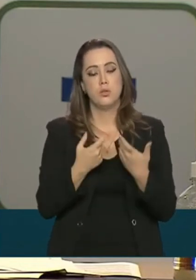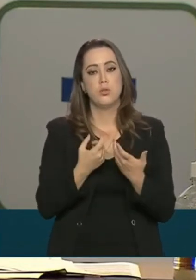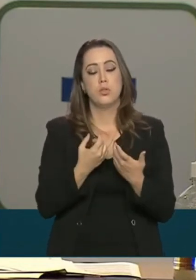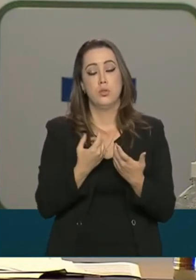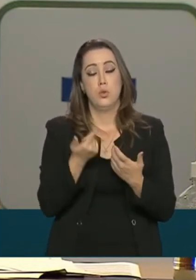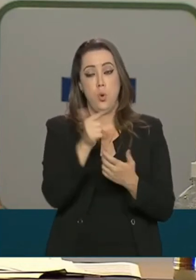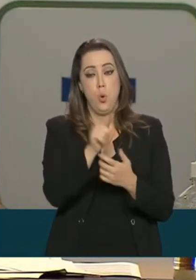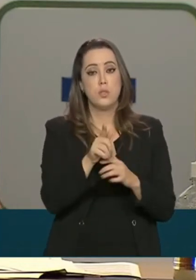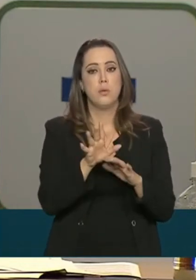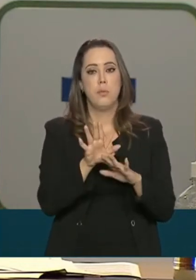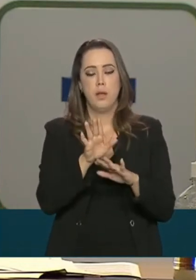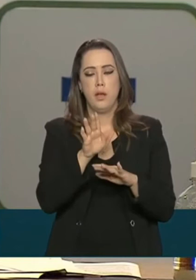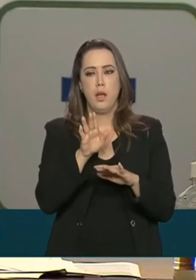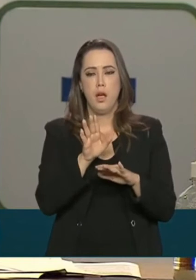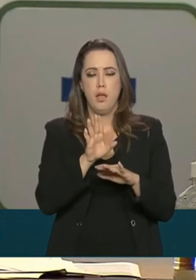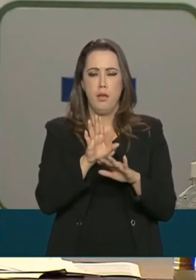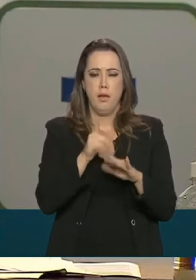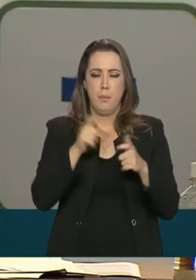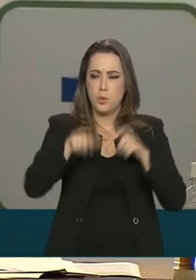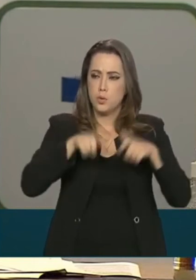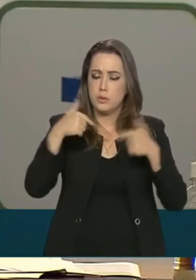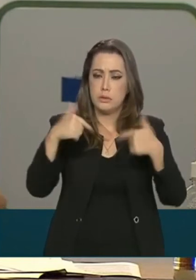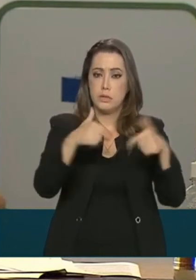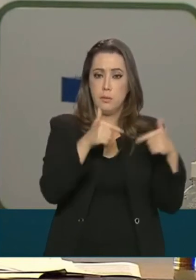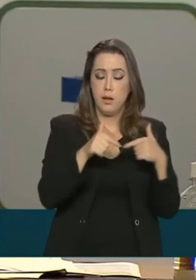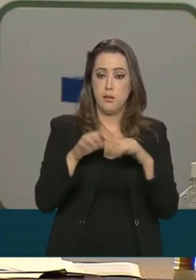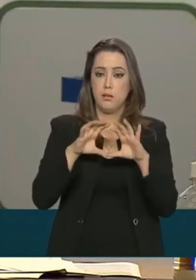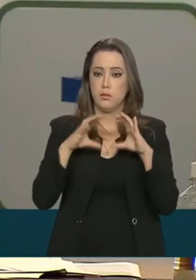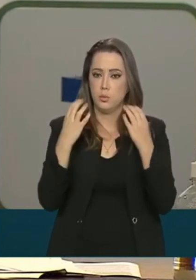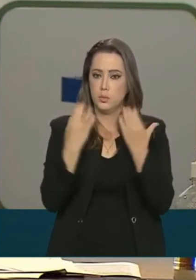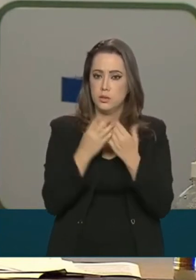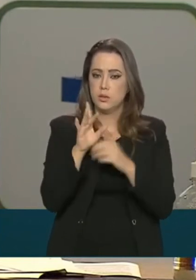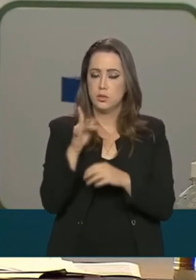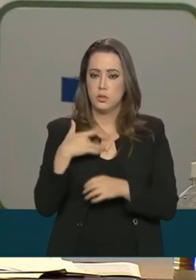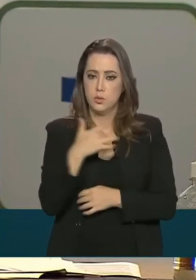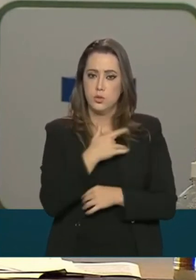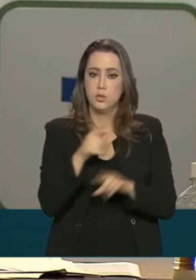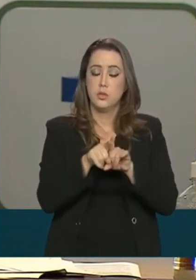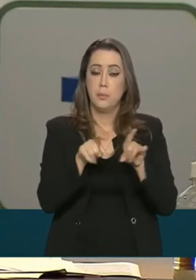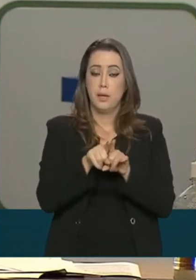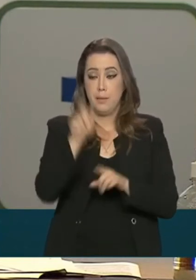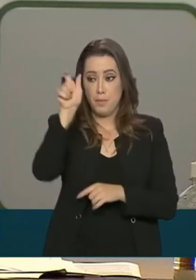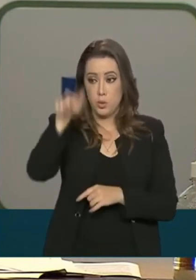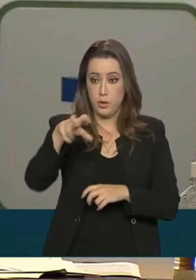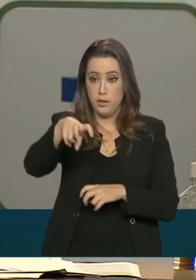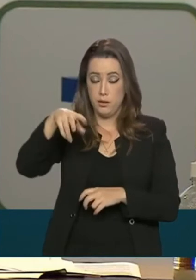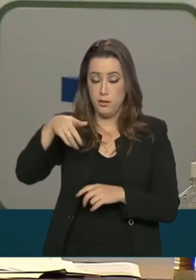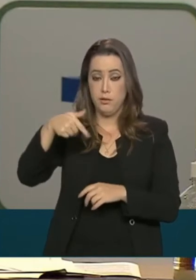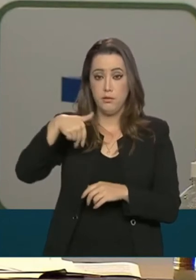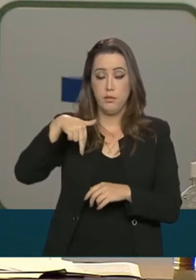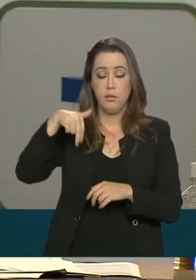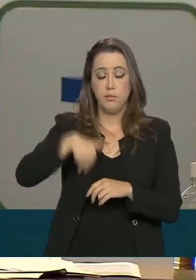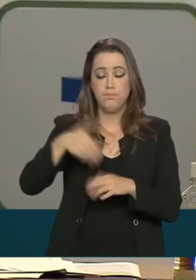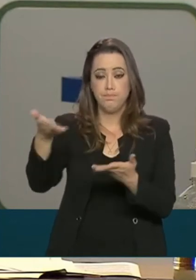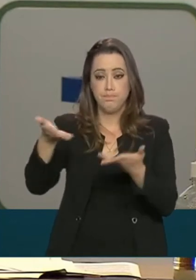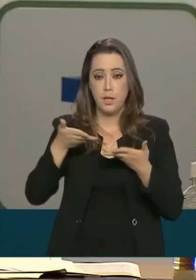traz um dado de 4% das recepcionistas tão importantes, fundamentais nas unidades de saúde. Quando a gente